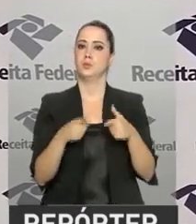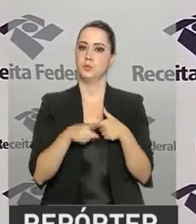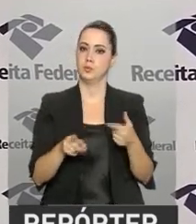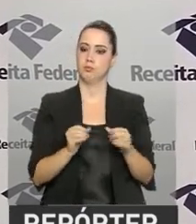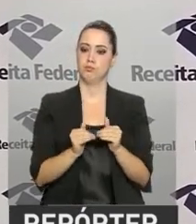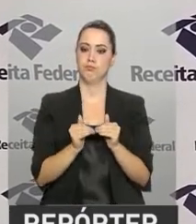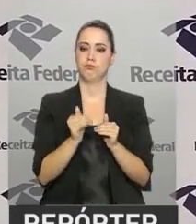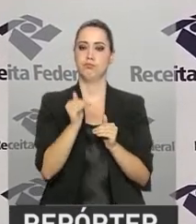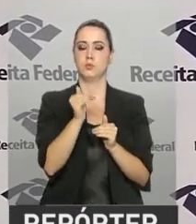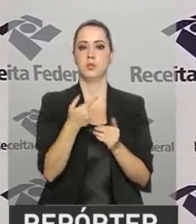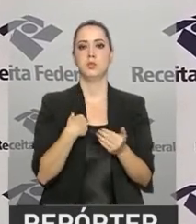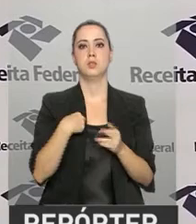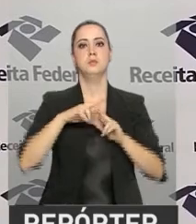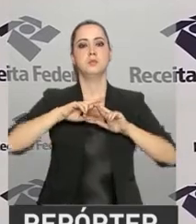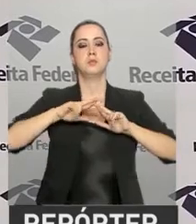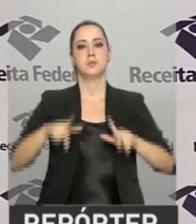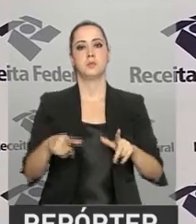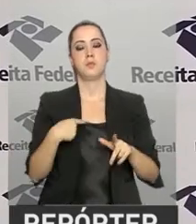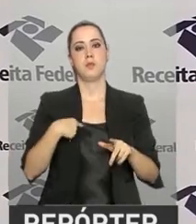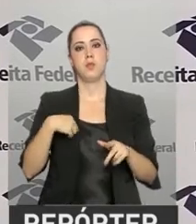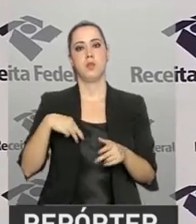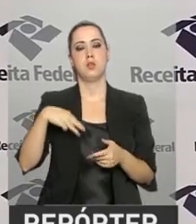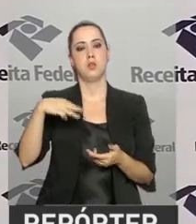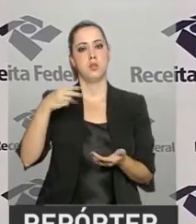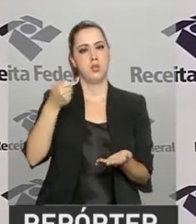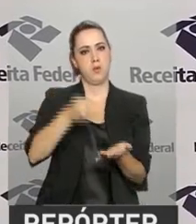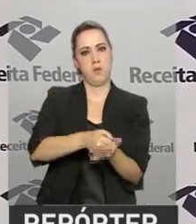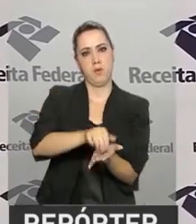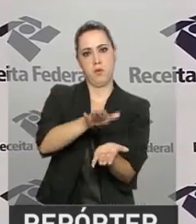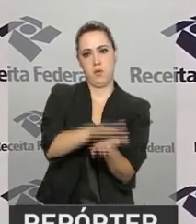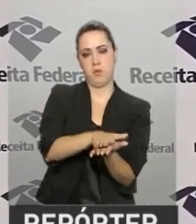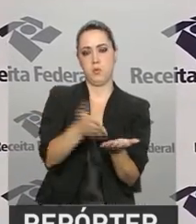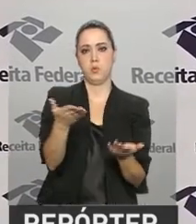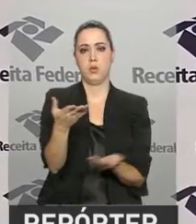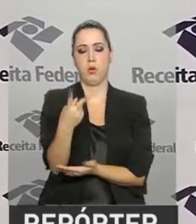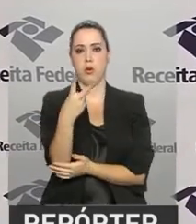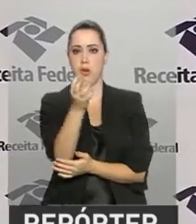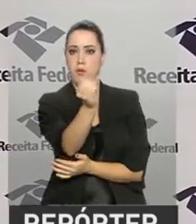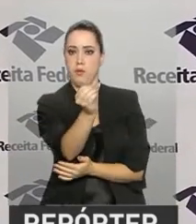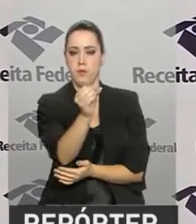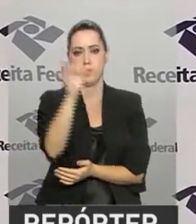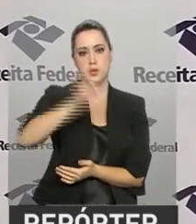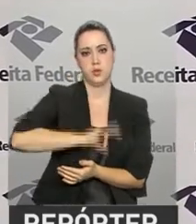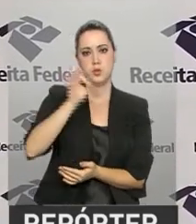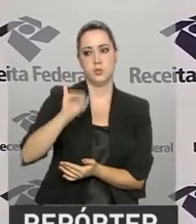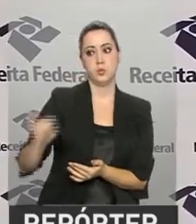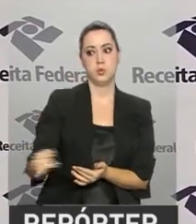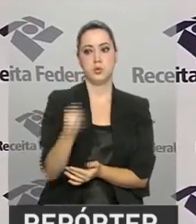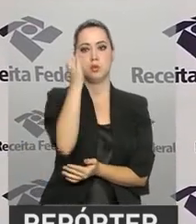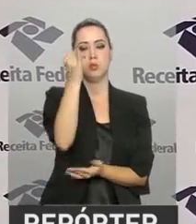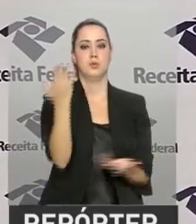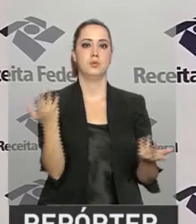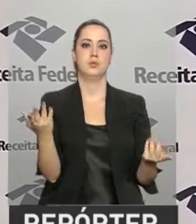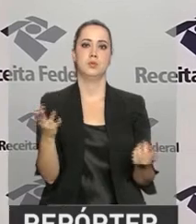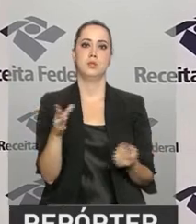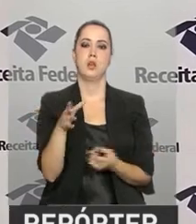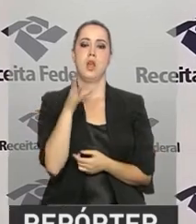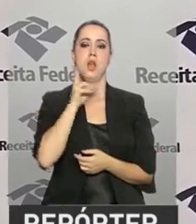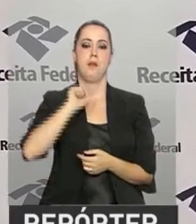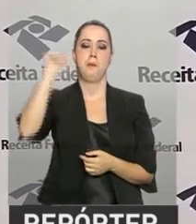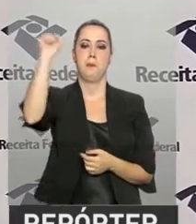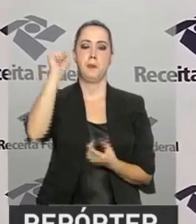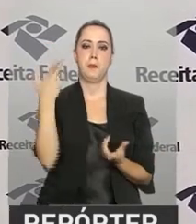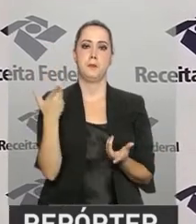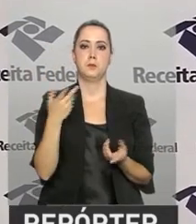que é multa que hoje do último exercício já está em 20% mas o juro selic tite abriu do